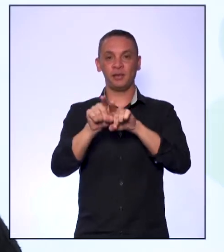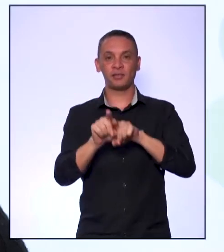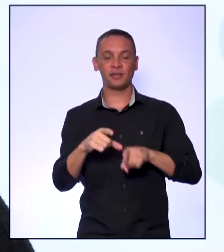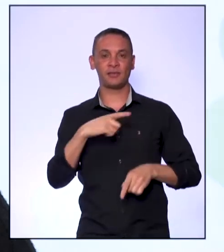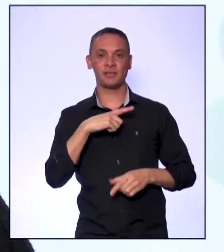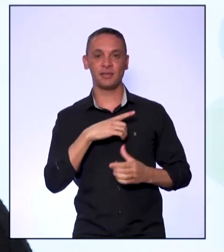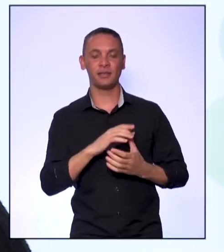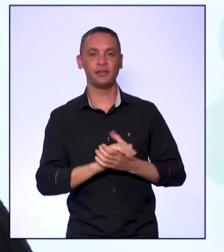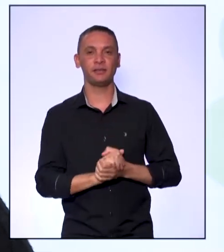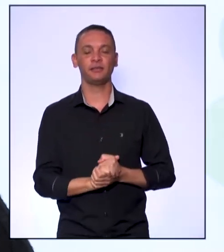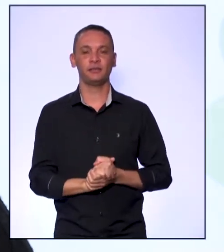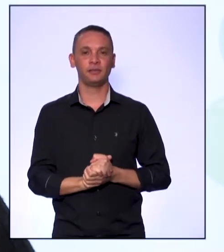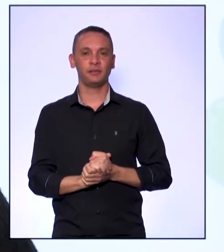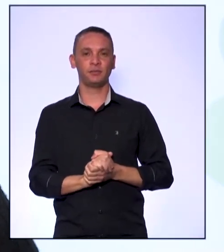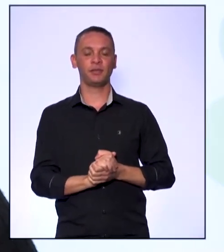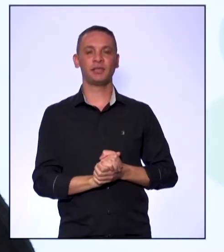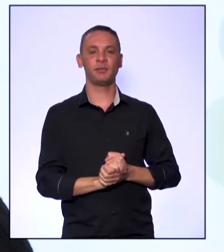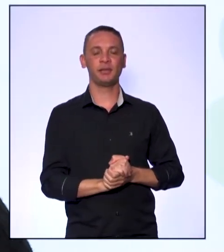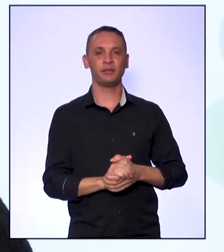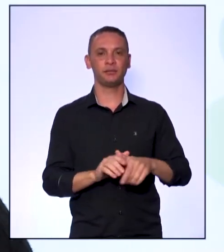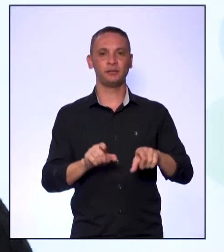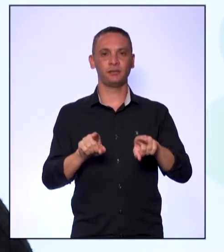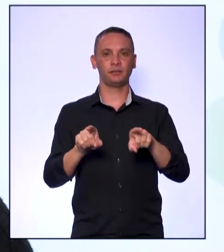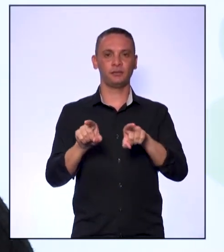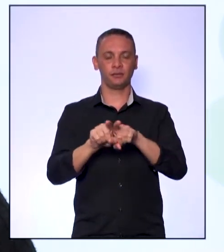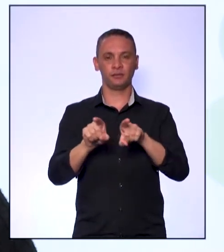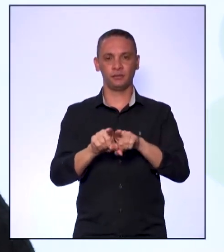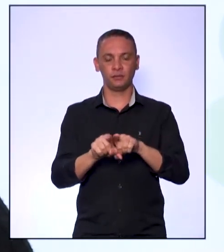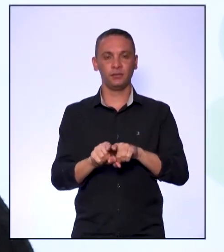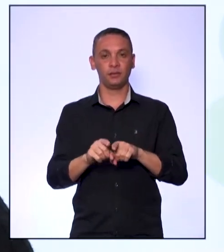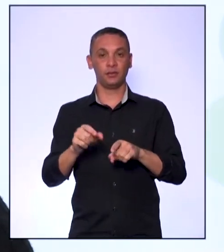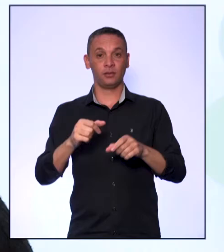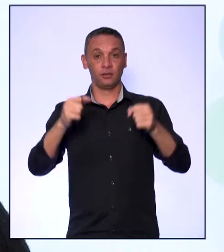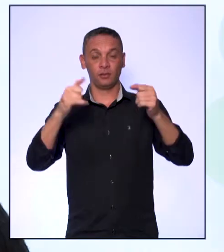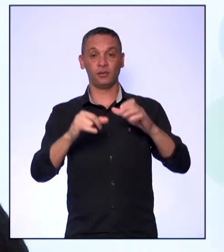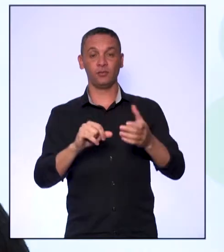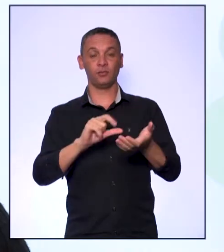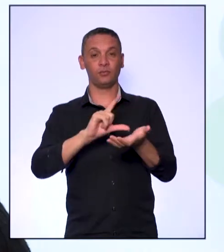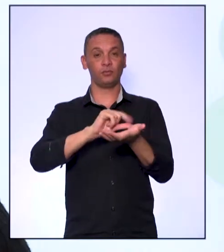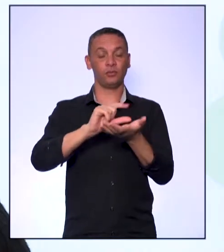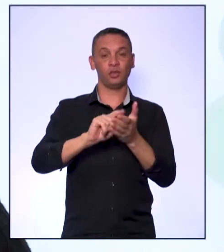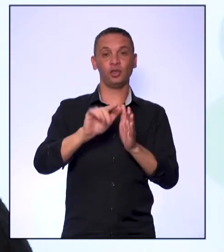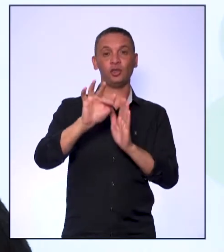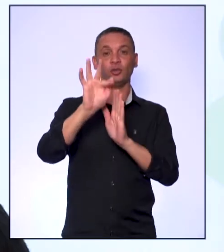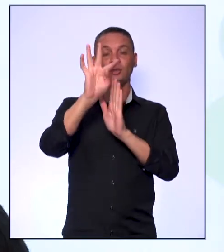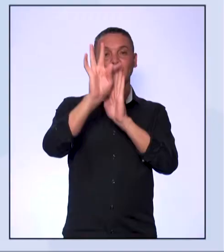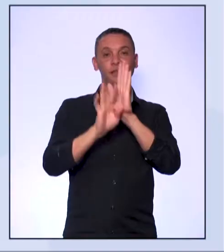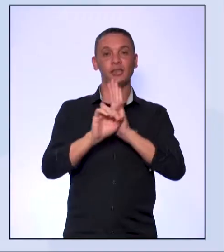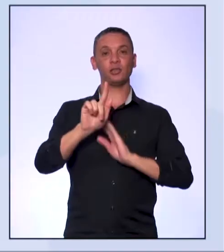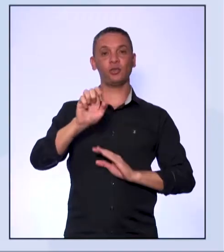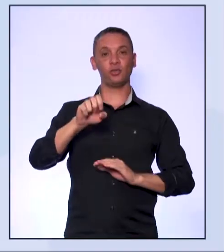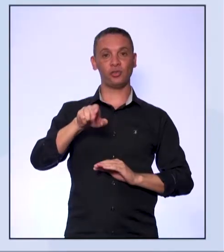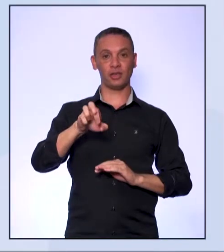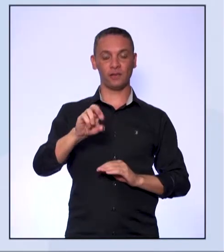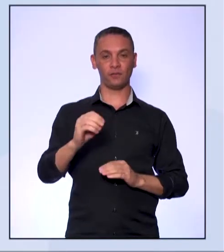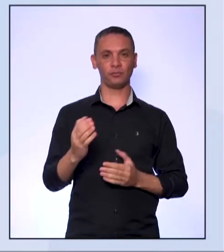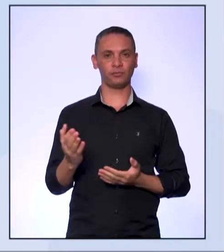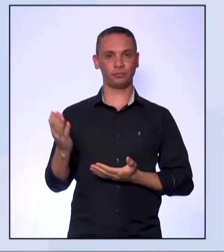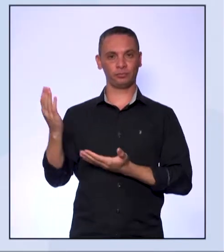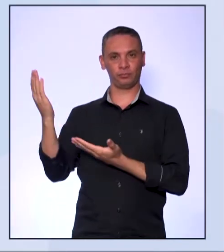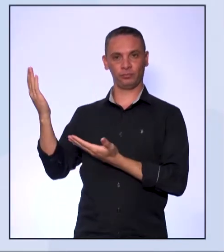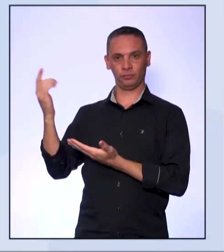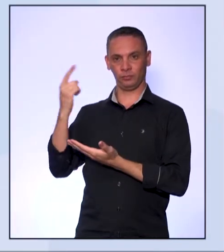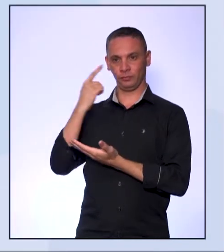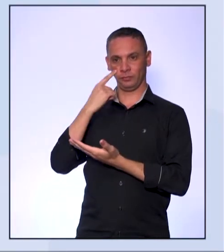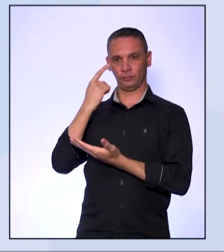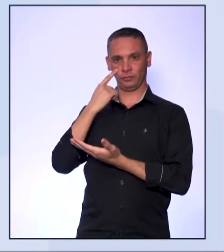vestibular. A gente vai falar um pouquinho sobre a diferença de tipo e gênero textual. Na tela para vocês aparece assim: o